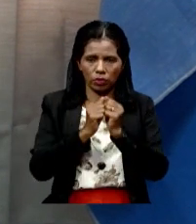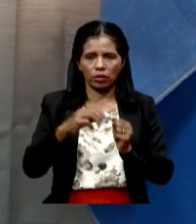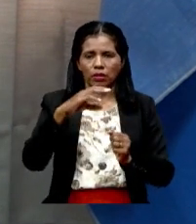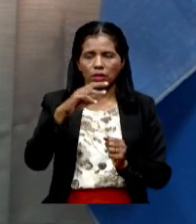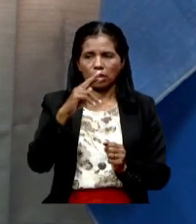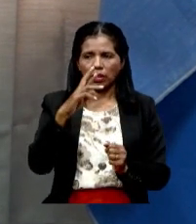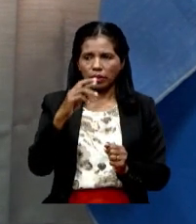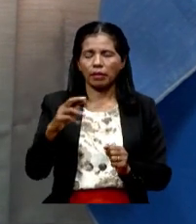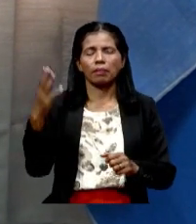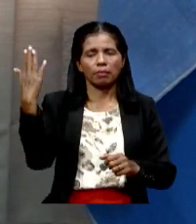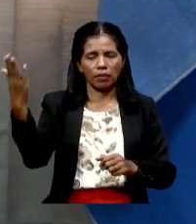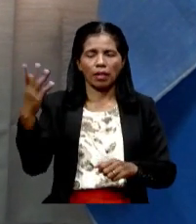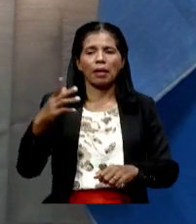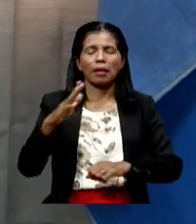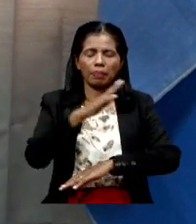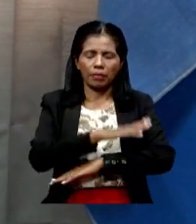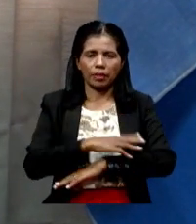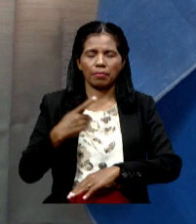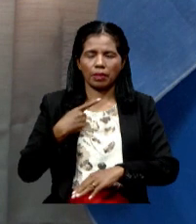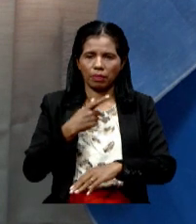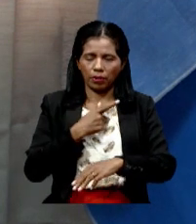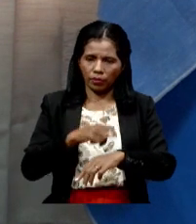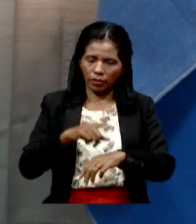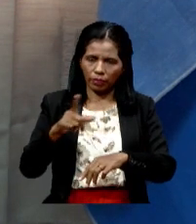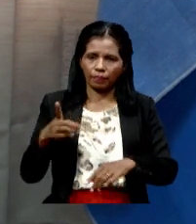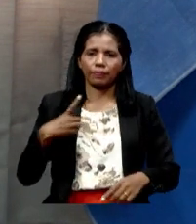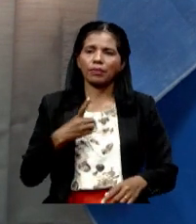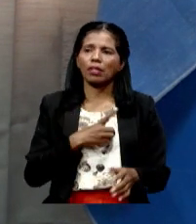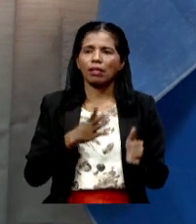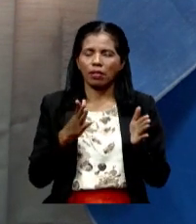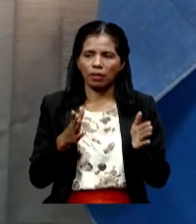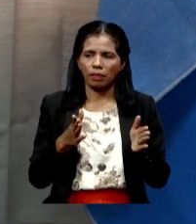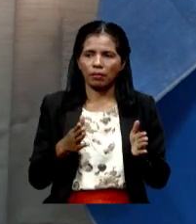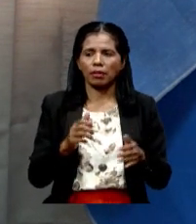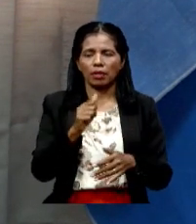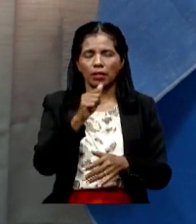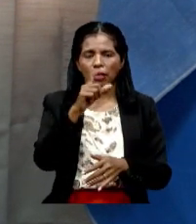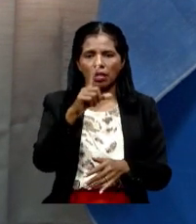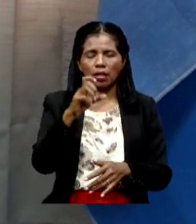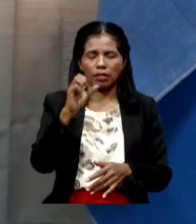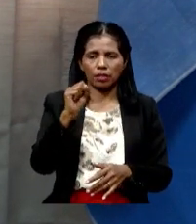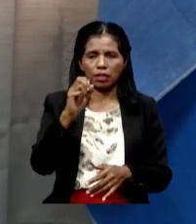em mesa parlamento. Possivelmente, mas cá deputado Alexandrino